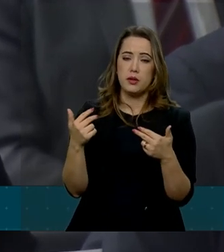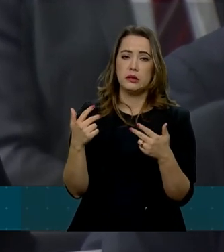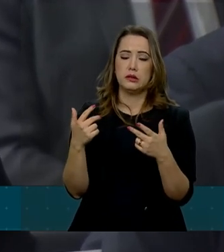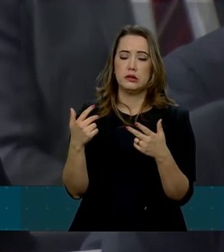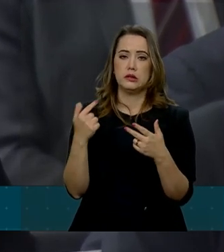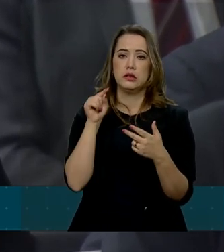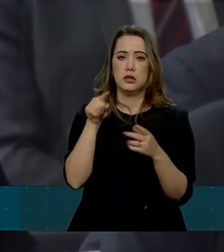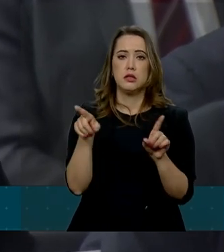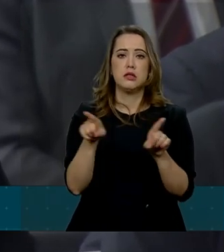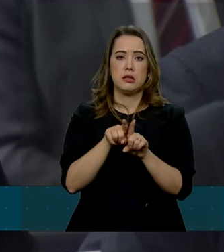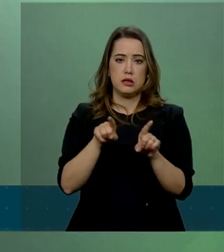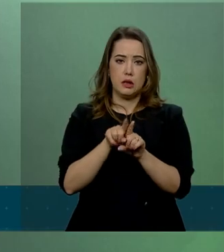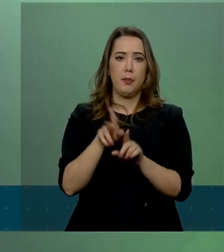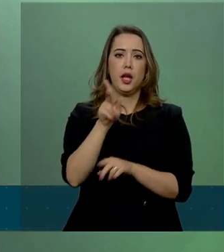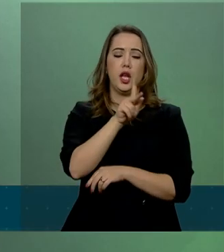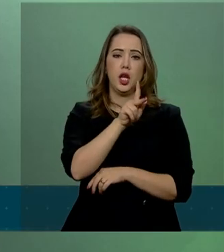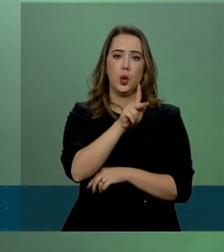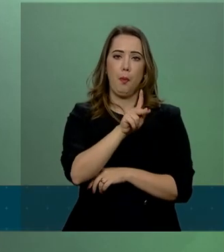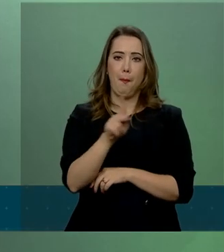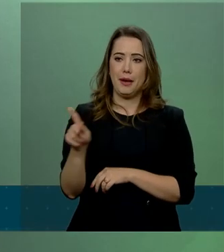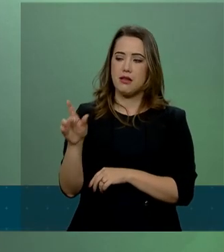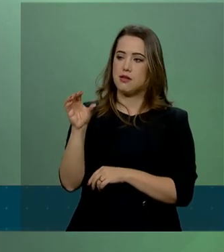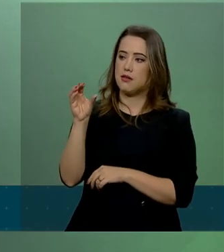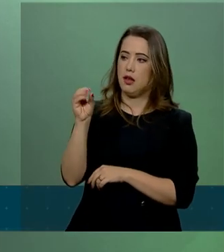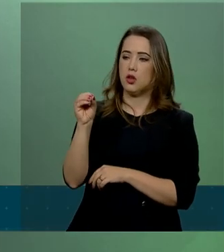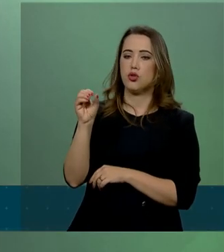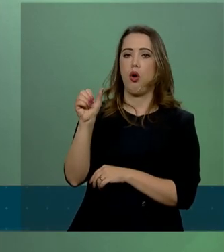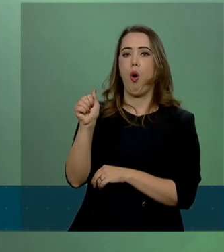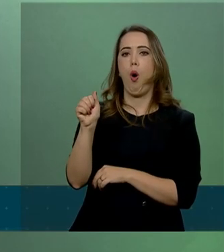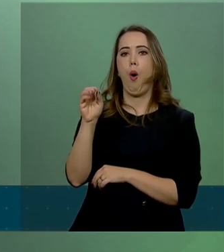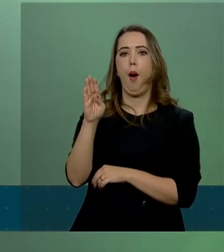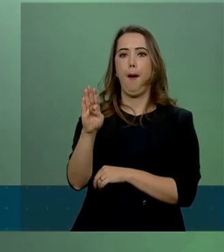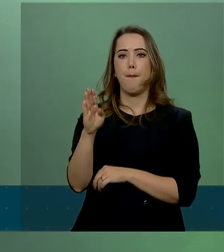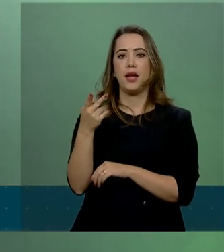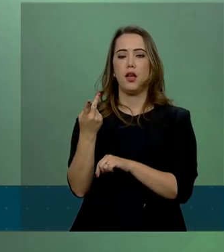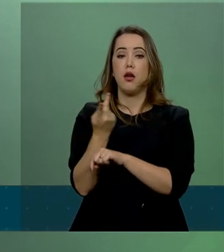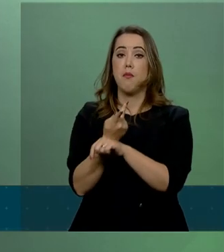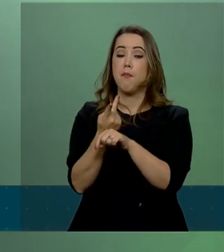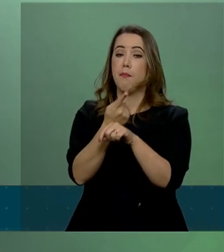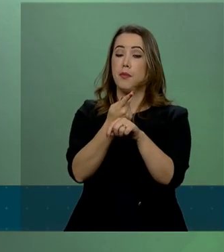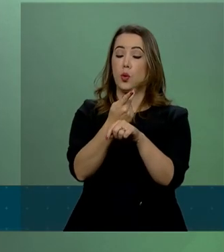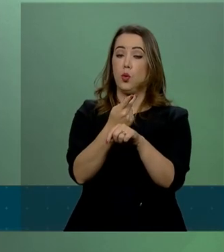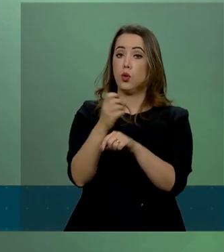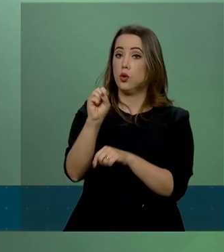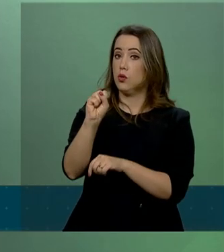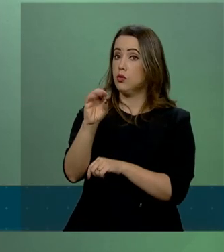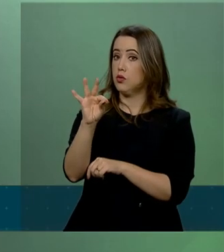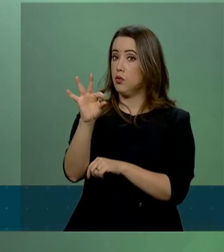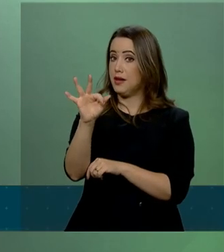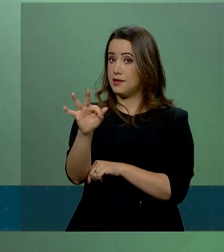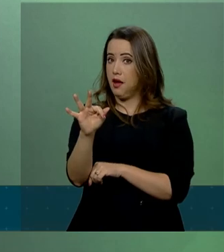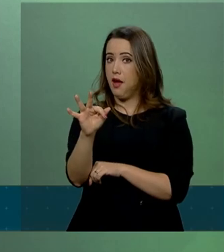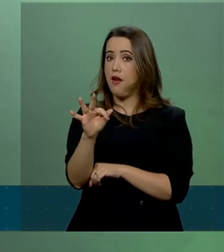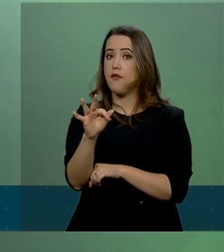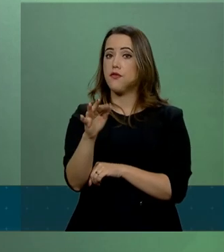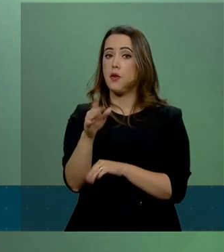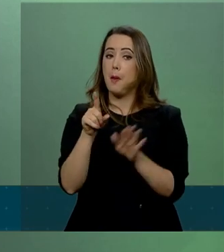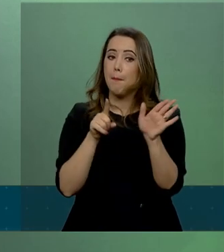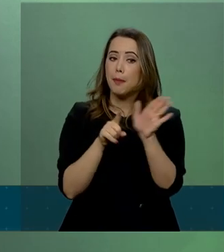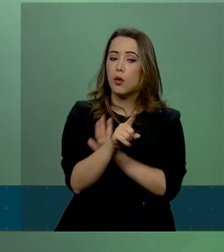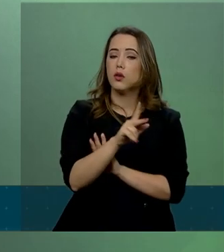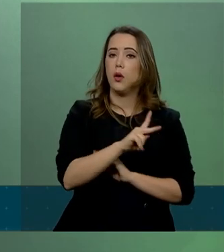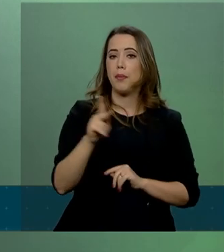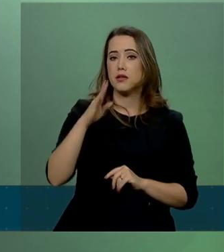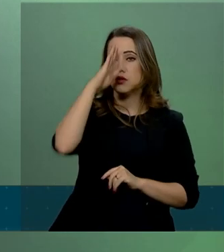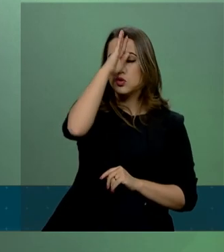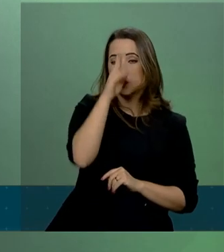exigindo explicações do presidente a respeito da do que ele saberia da morte do pai dele e eu queria saber se